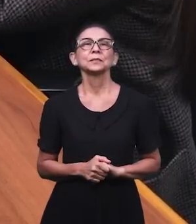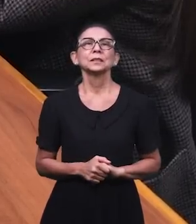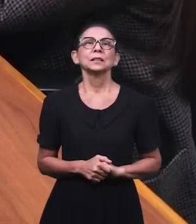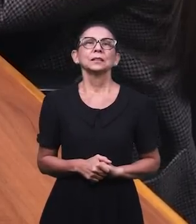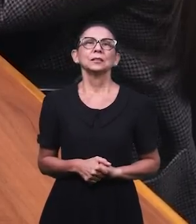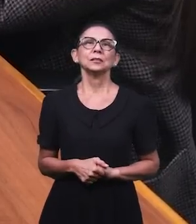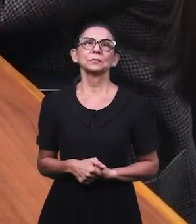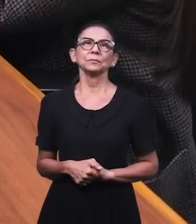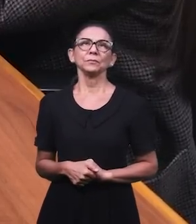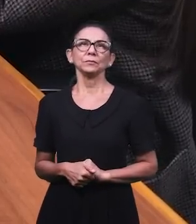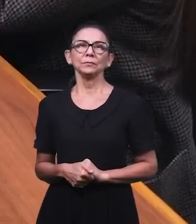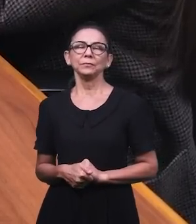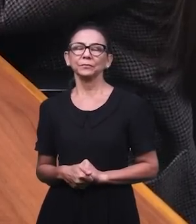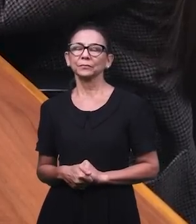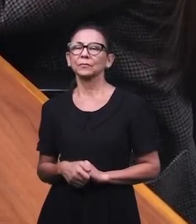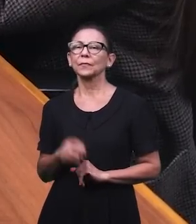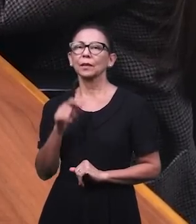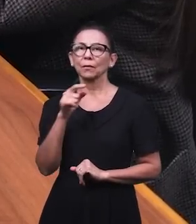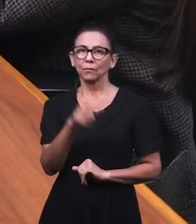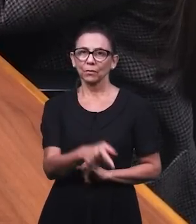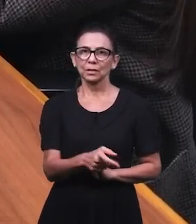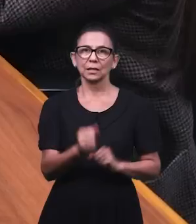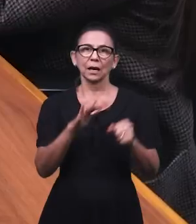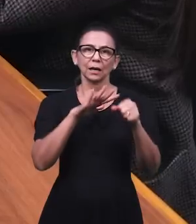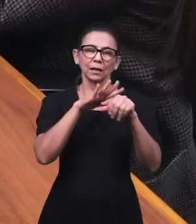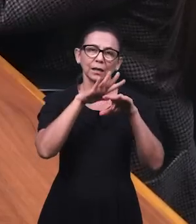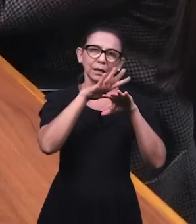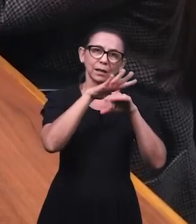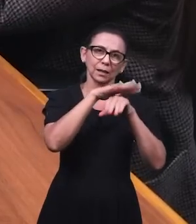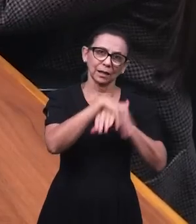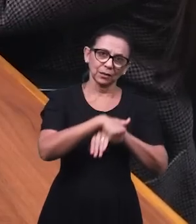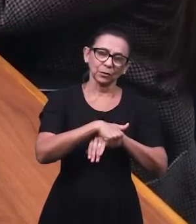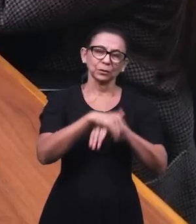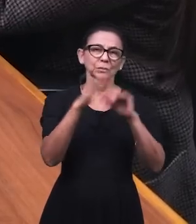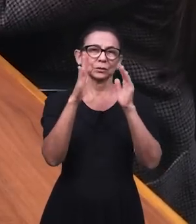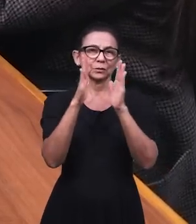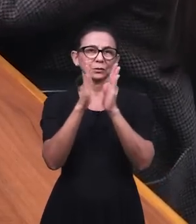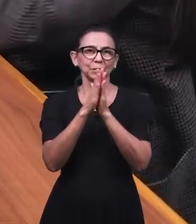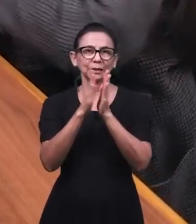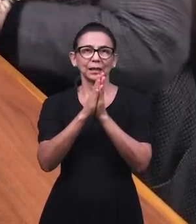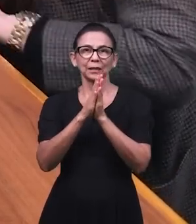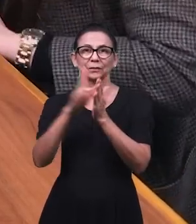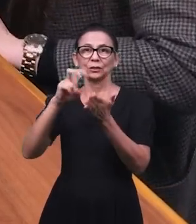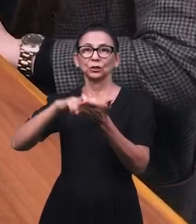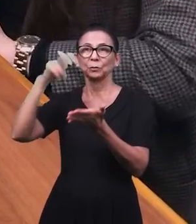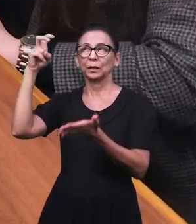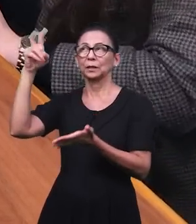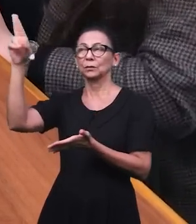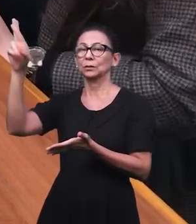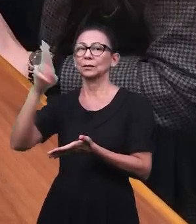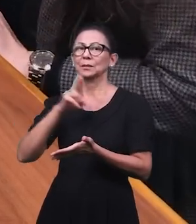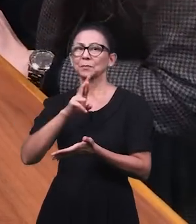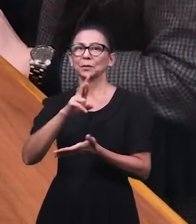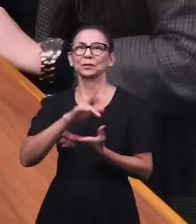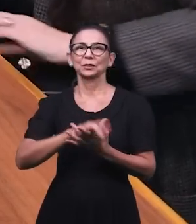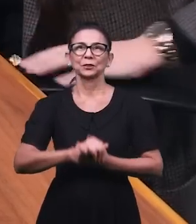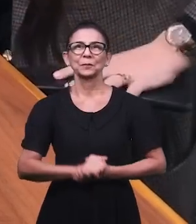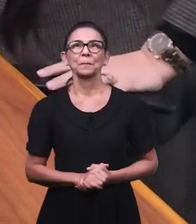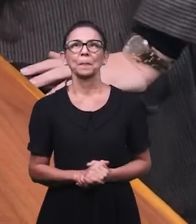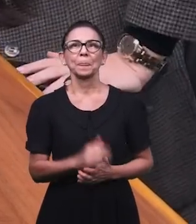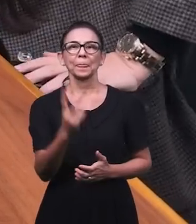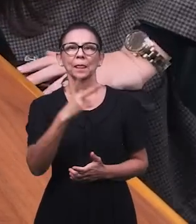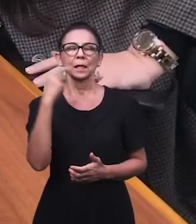respostas vieram, você orou à noite e no outro dia de manhã. De manhã, na primeira, antes de começar a aula. Isso você